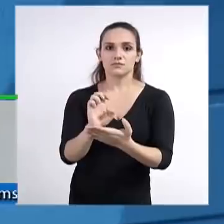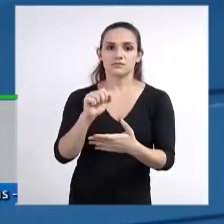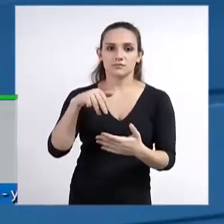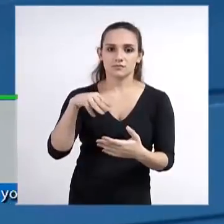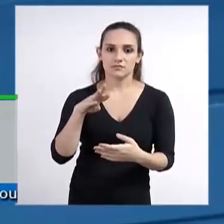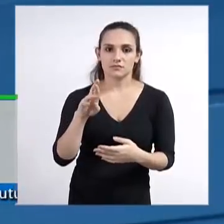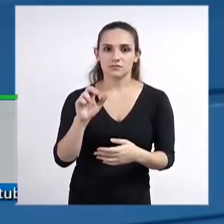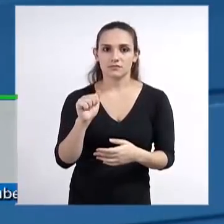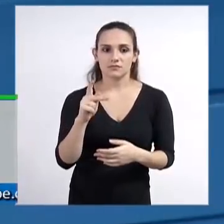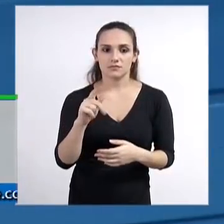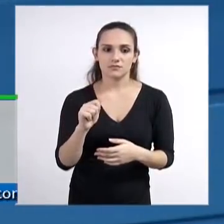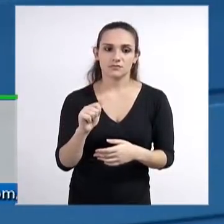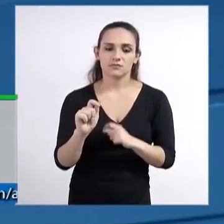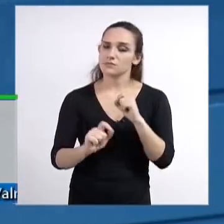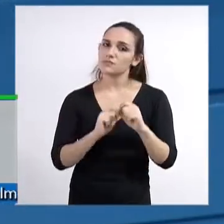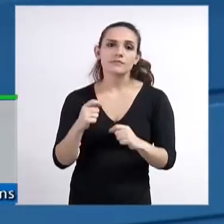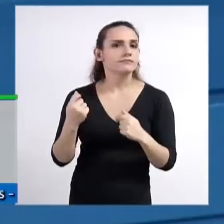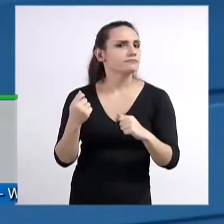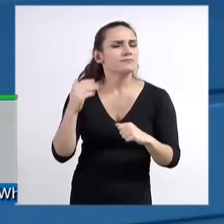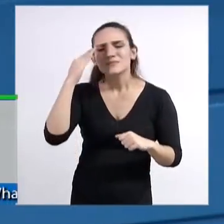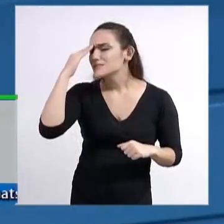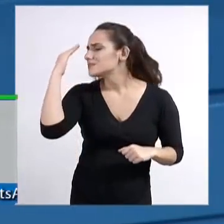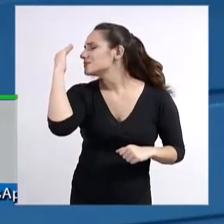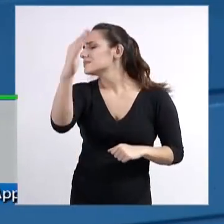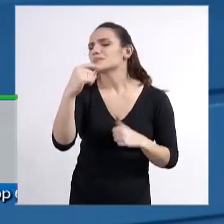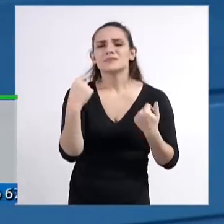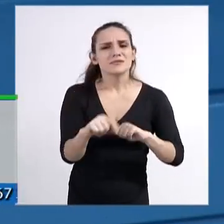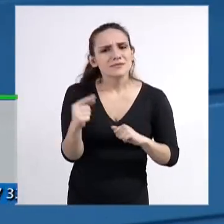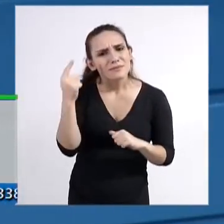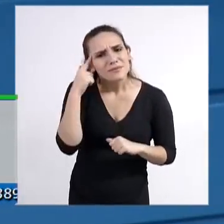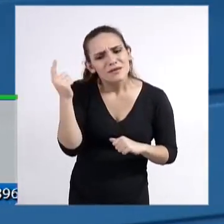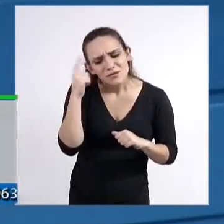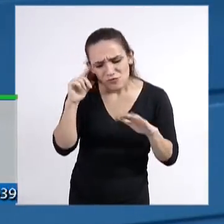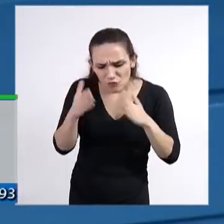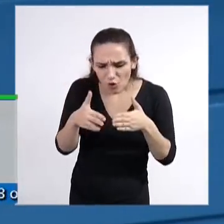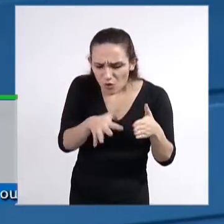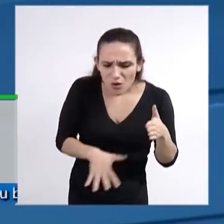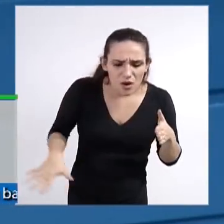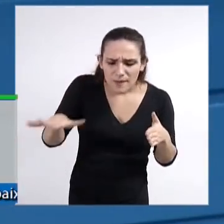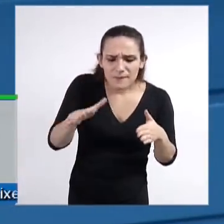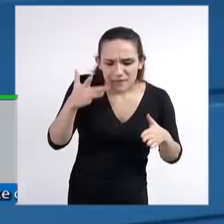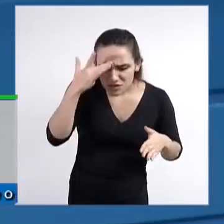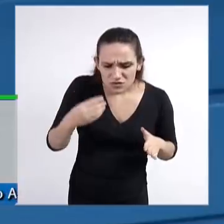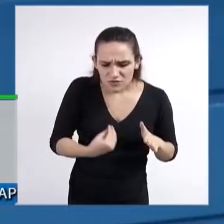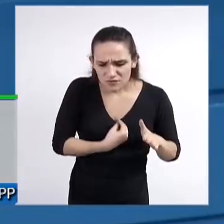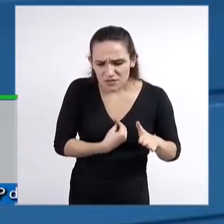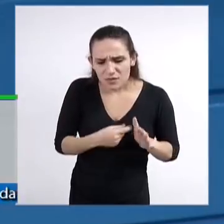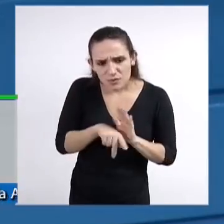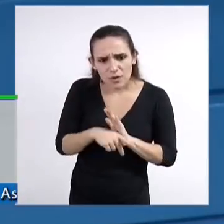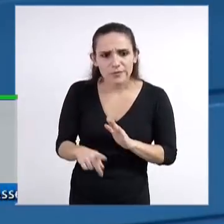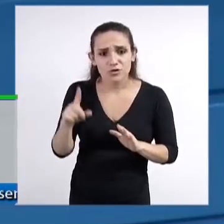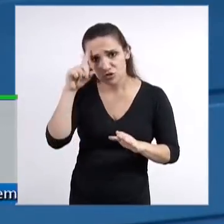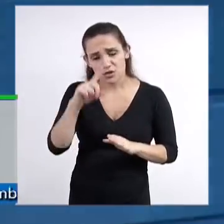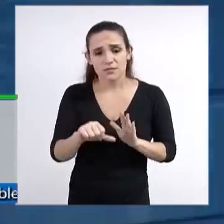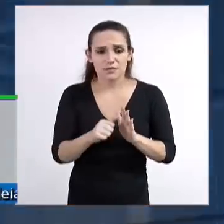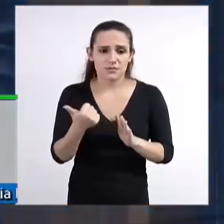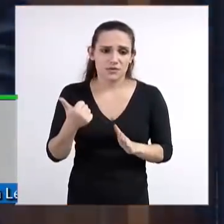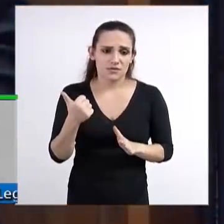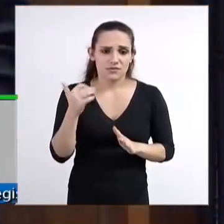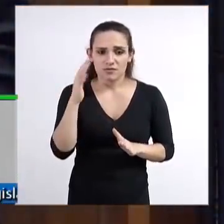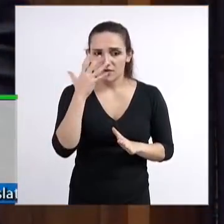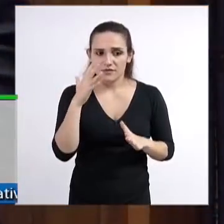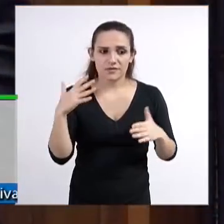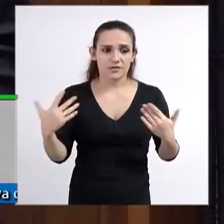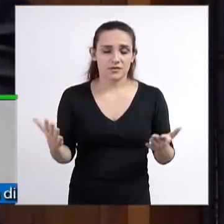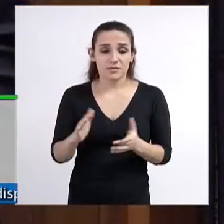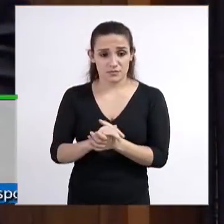claro. Acima de tudo, nós precisamos pensar nas pessoas que vivem desse setor. Dia 1º de fevereiro está aí, e as